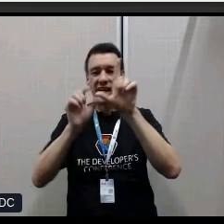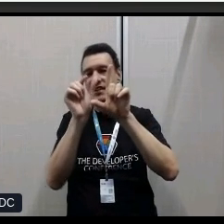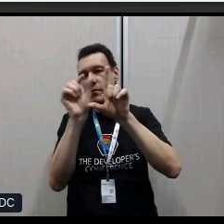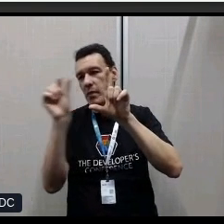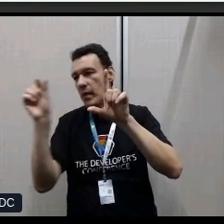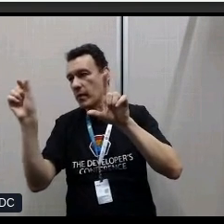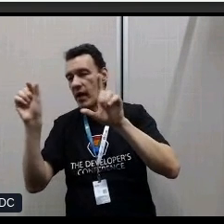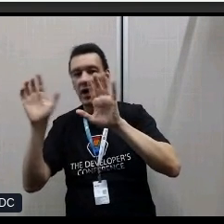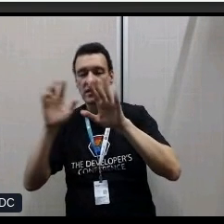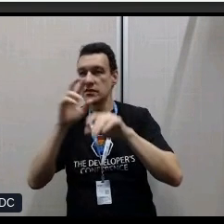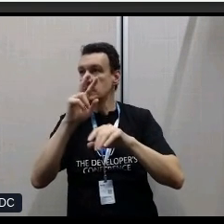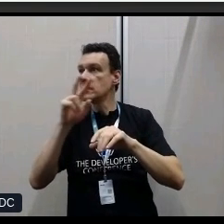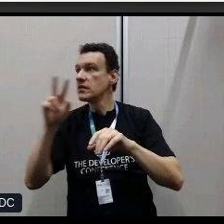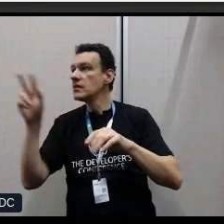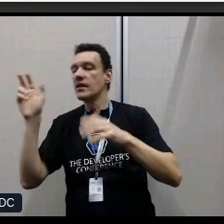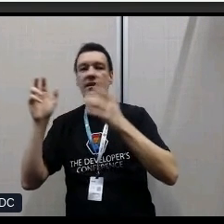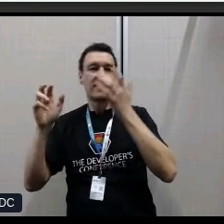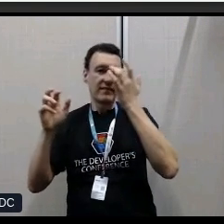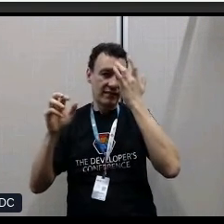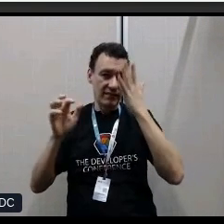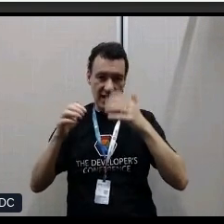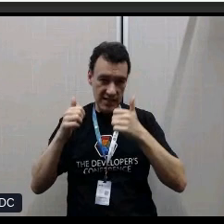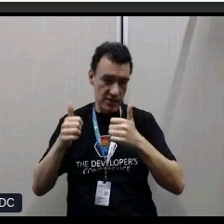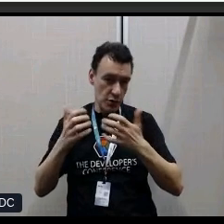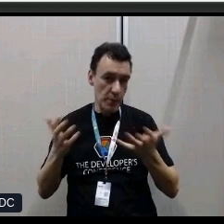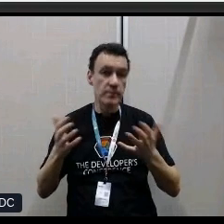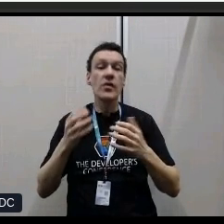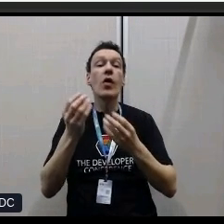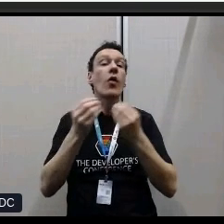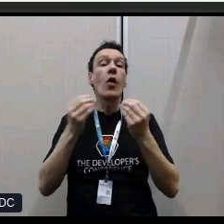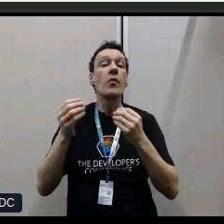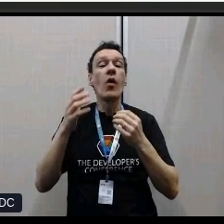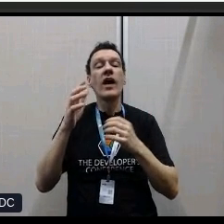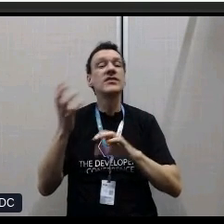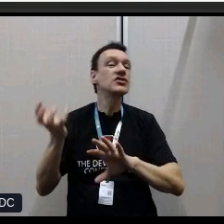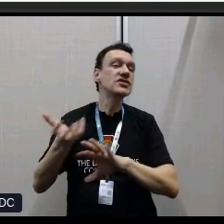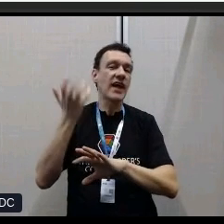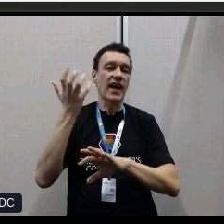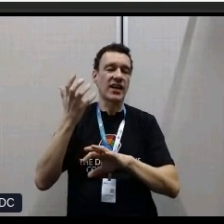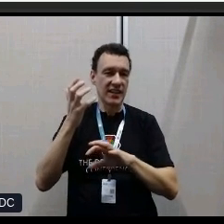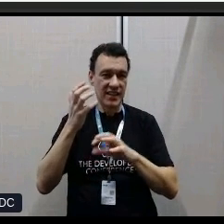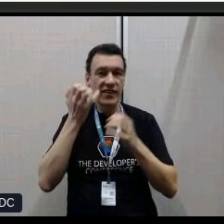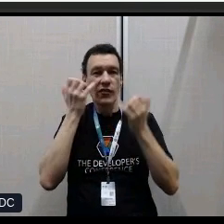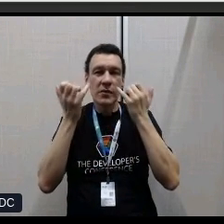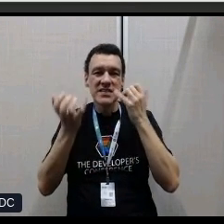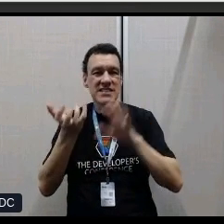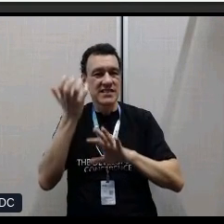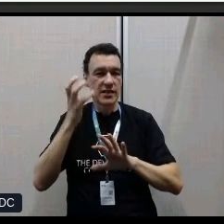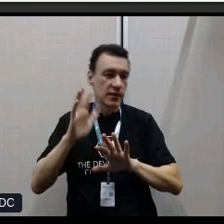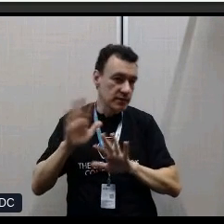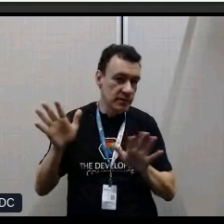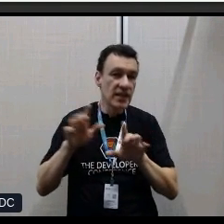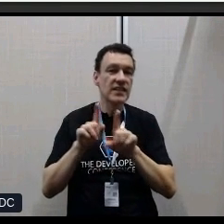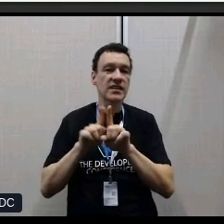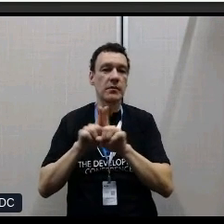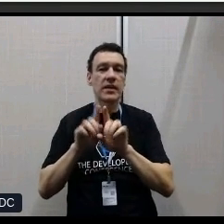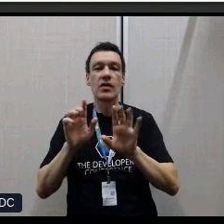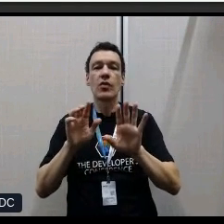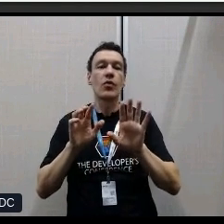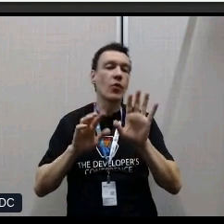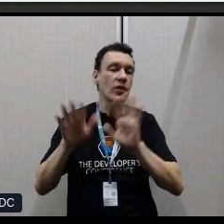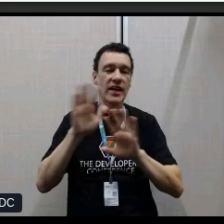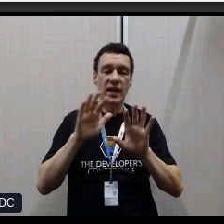boa experiência. Como que eu destaco informações de forma eficiente? E contraste é bom, mas tem que ter o cuidado com o